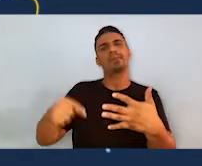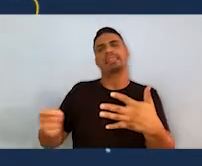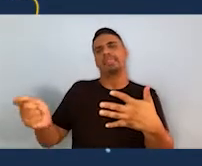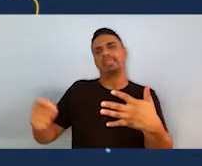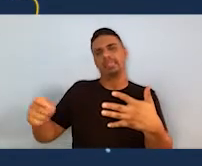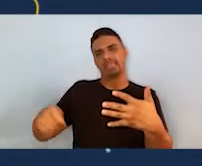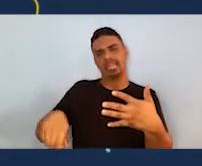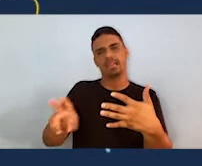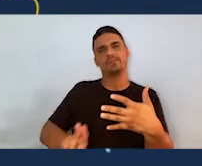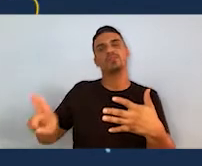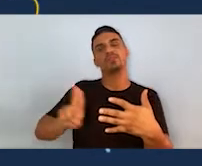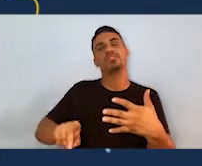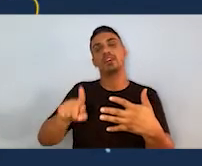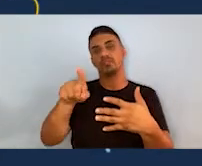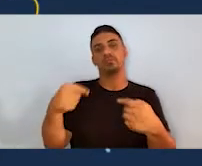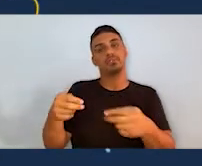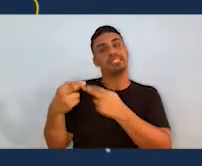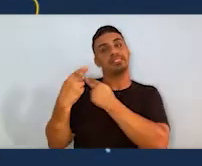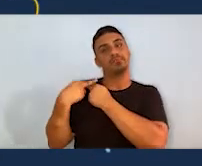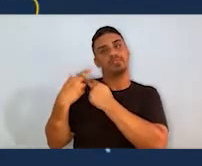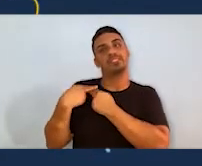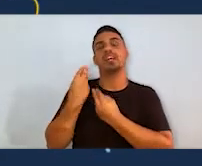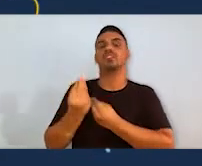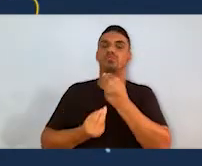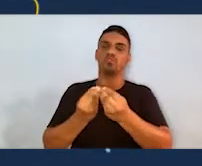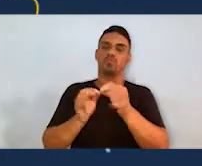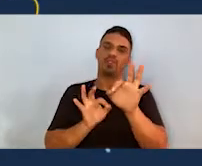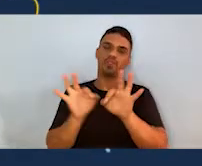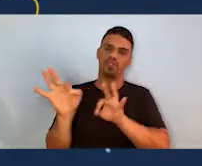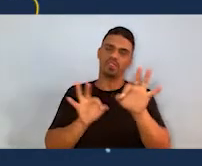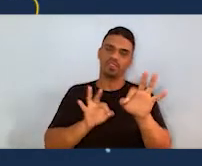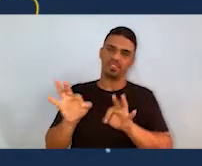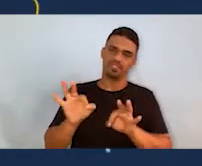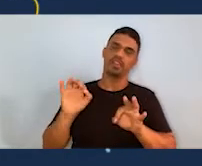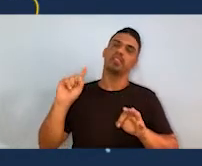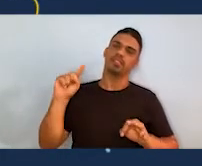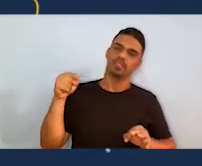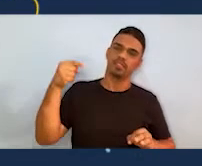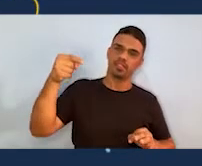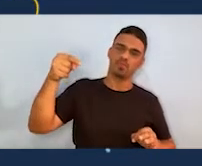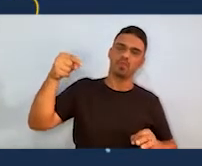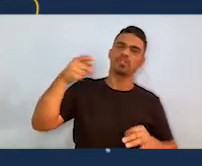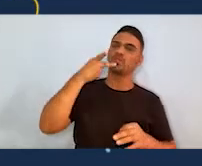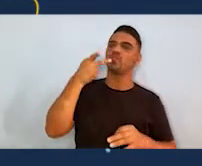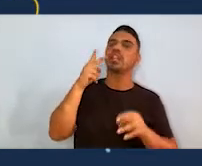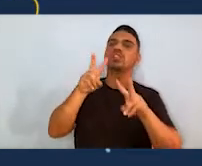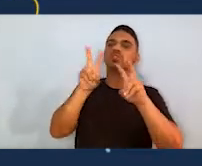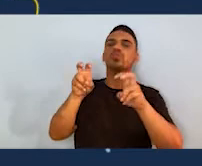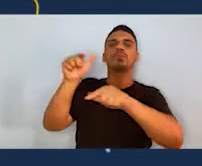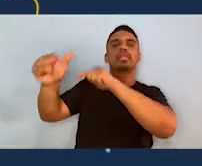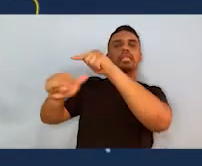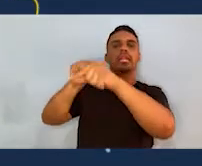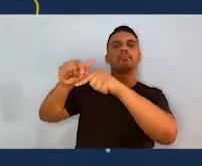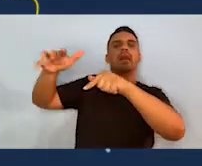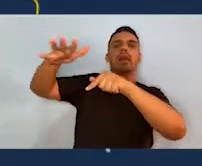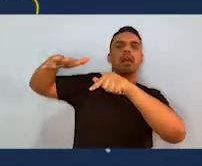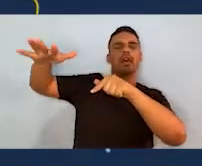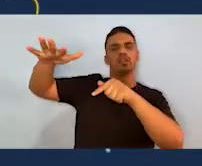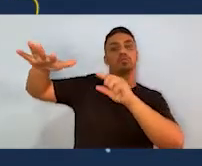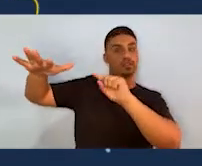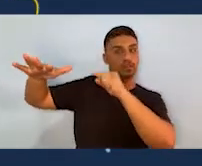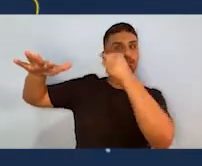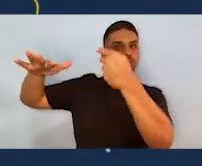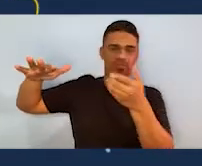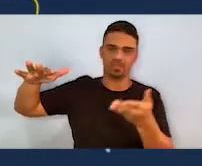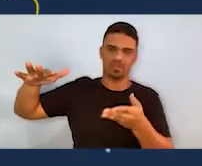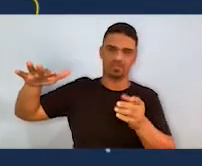ter comprometimento com aquilo. Posso depois falar um pouquinho de mercado, não é questão aqui. E aqui